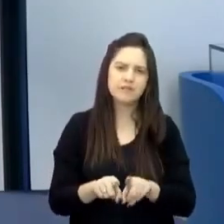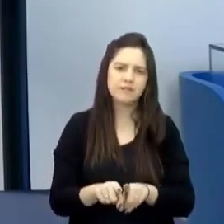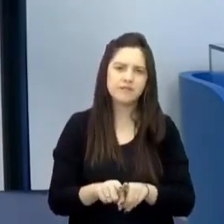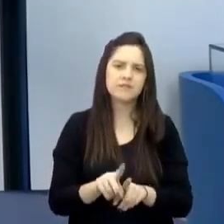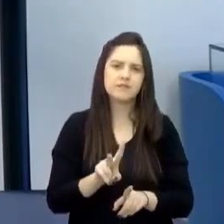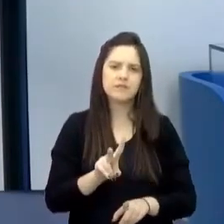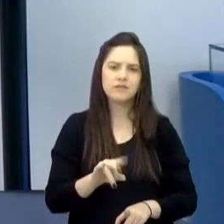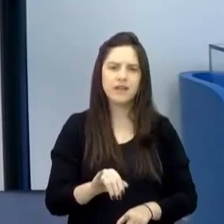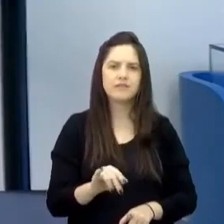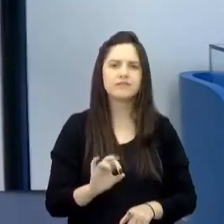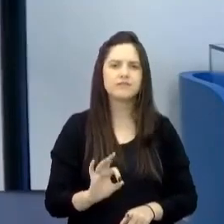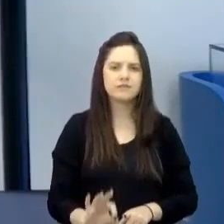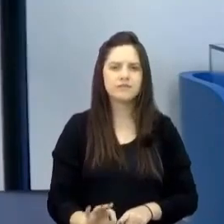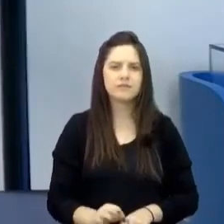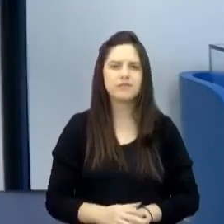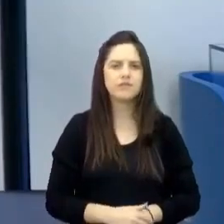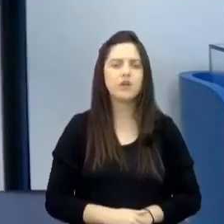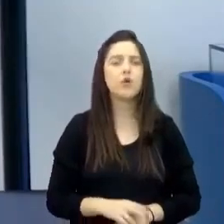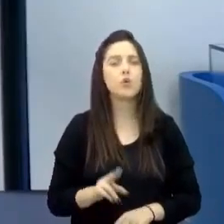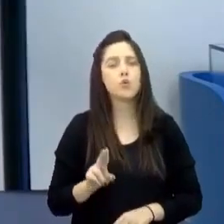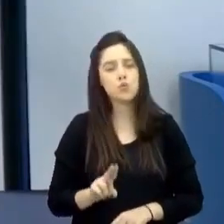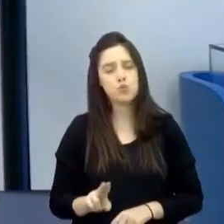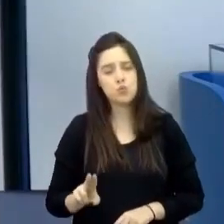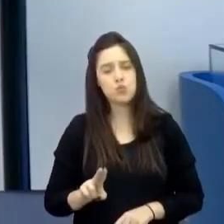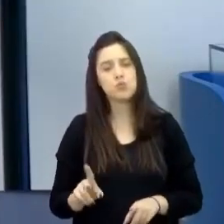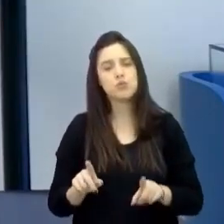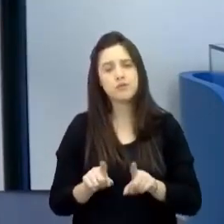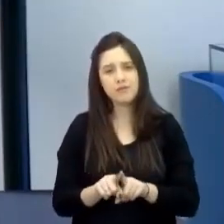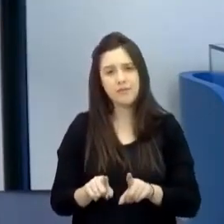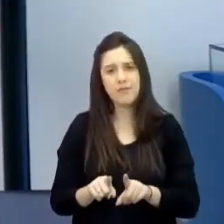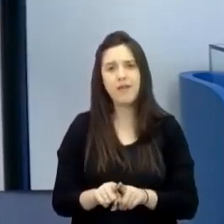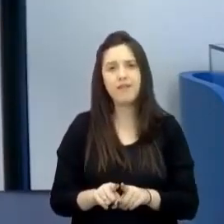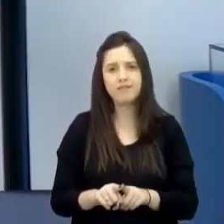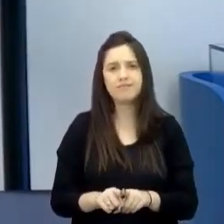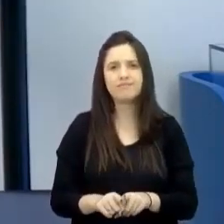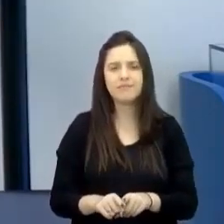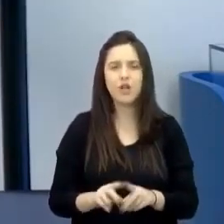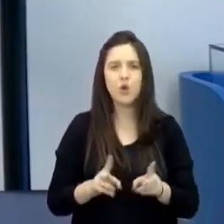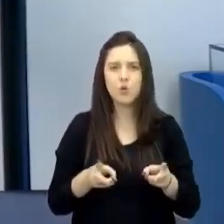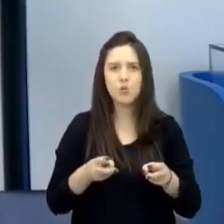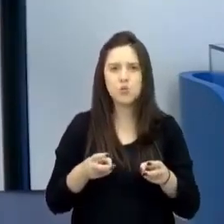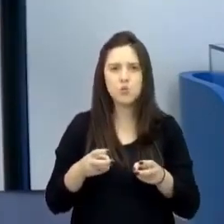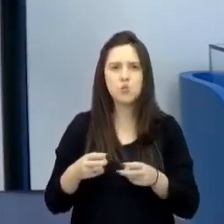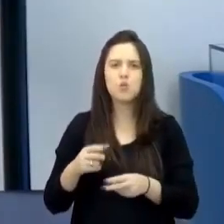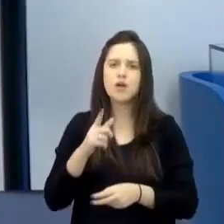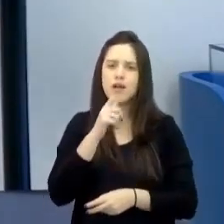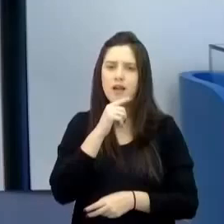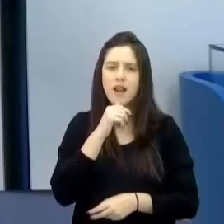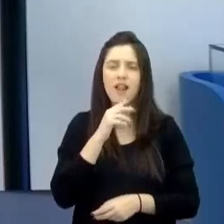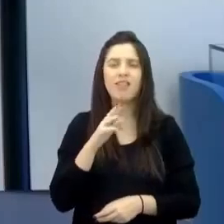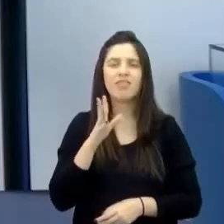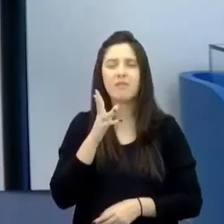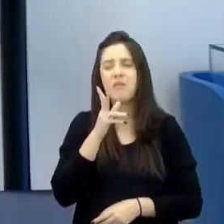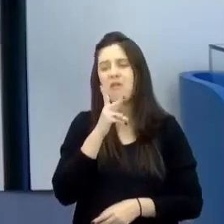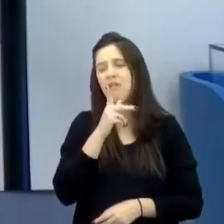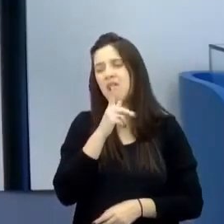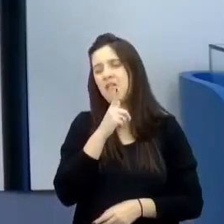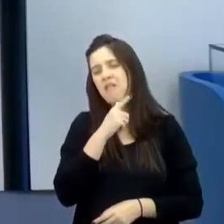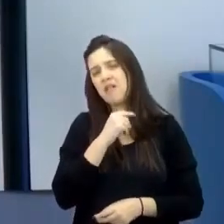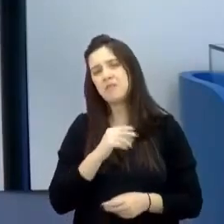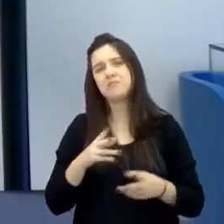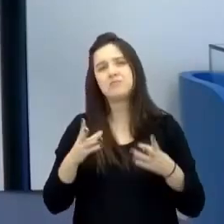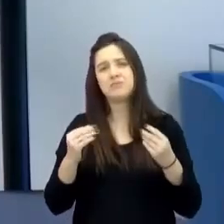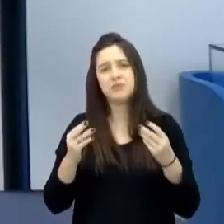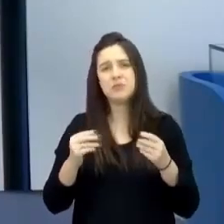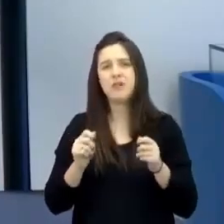é o mesmo que acontece no uso. O uso, você usa, ela retorna. Quando essa água é consumida, ela vai demorar muito para fazer esse